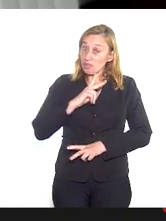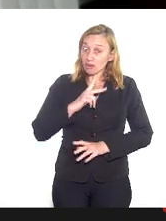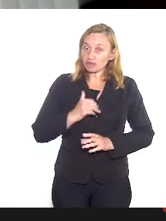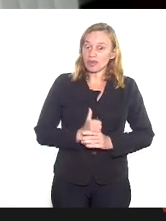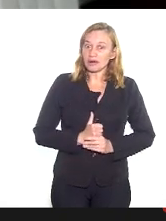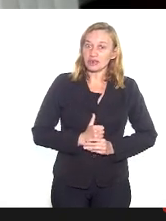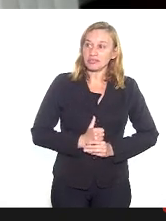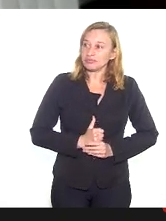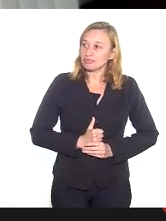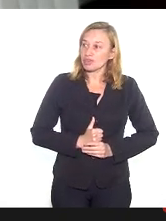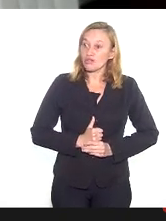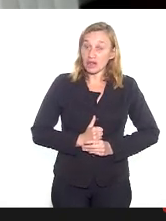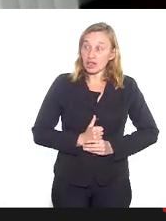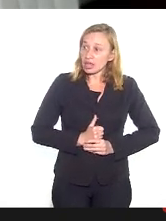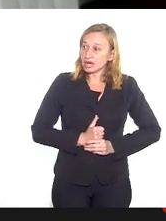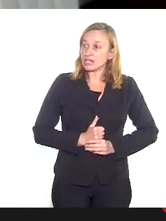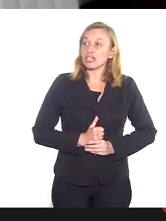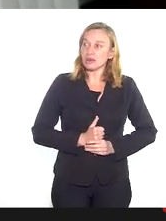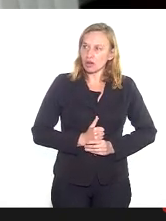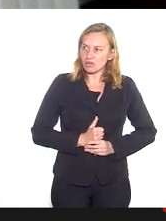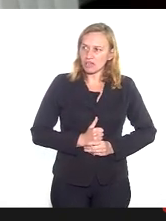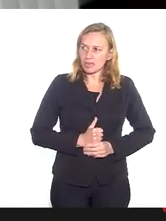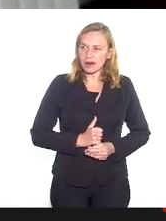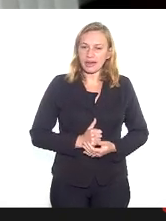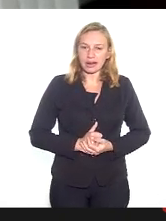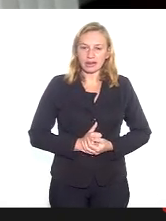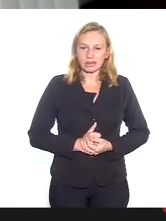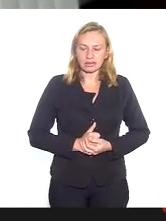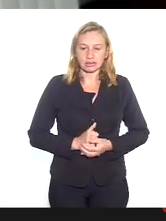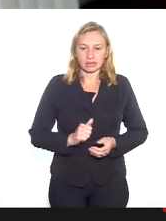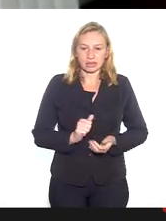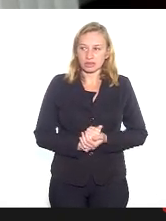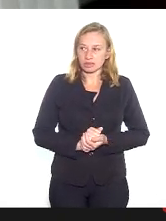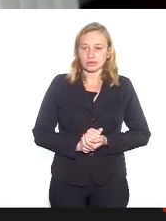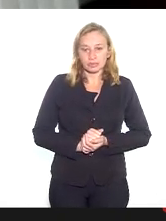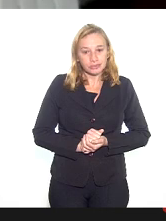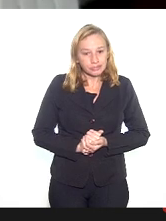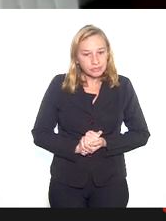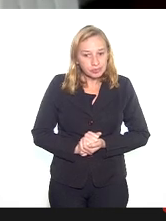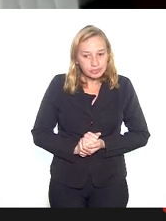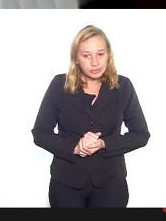e estou à disposição para prestar qualquer esclarecimento. Acho que